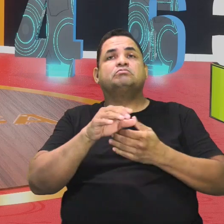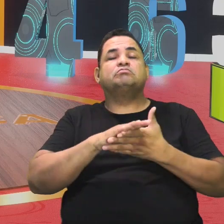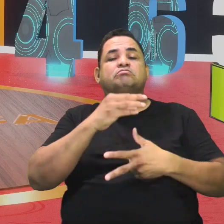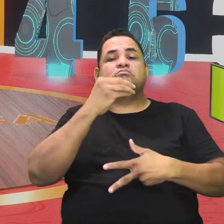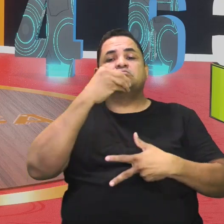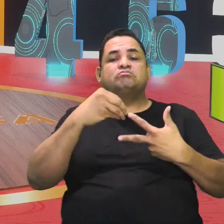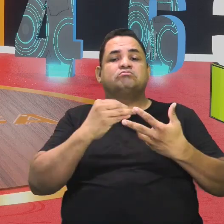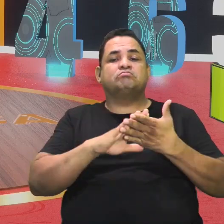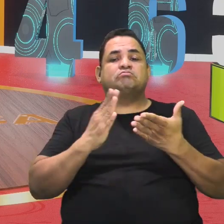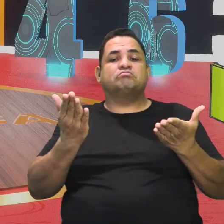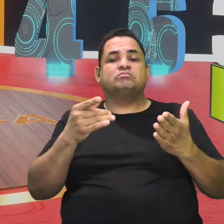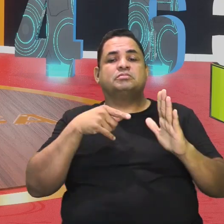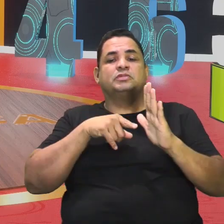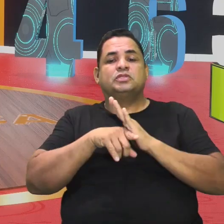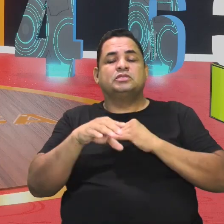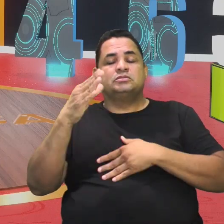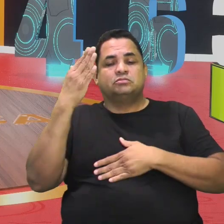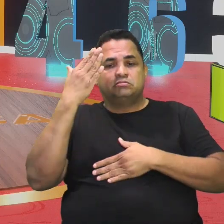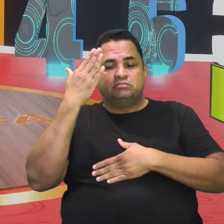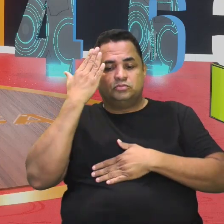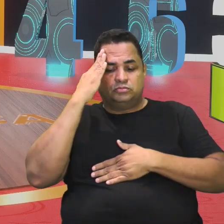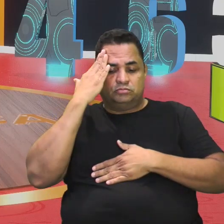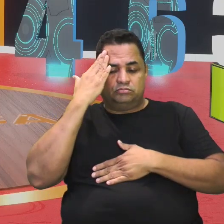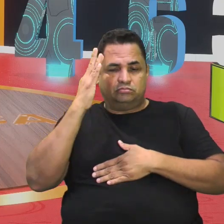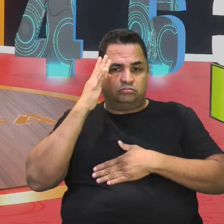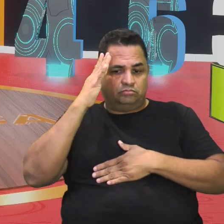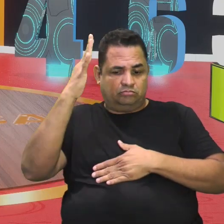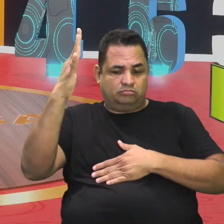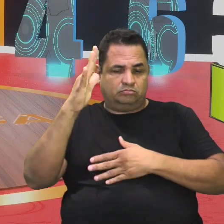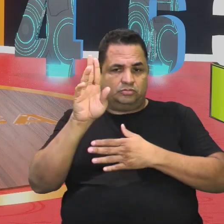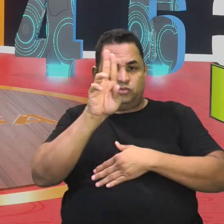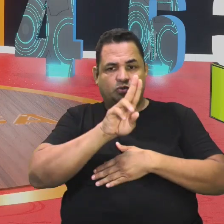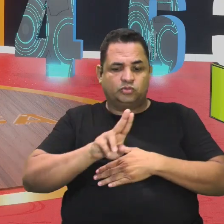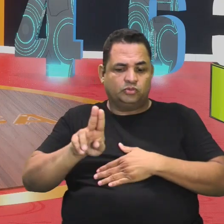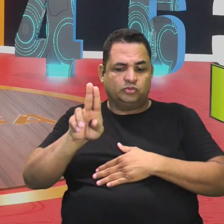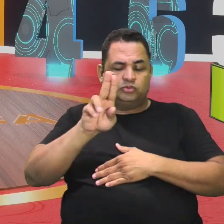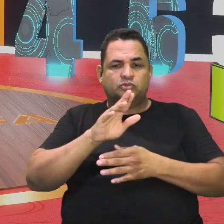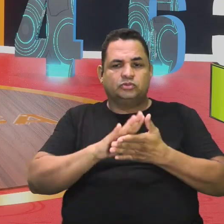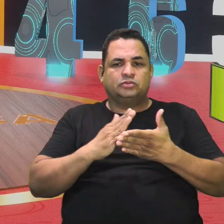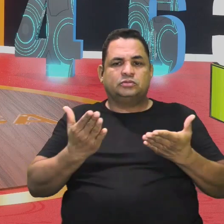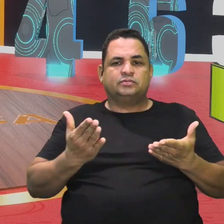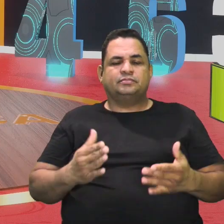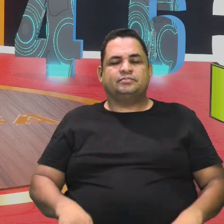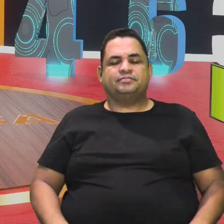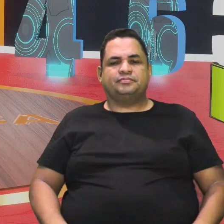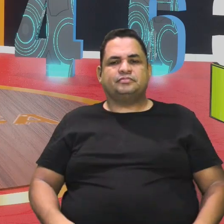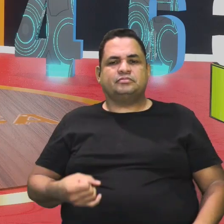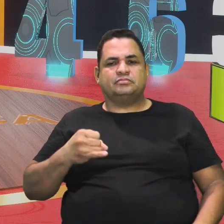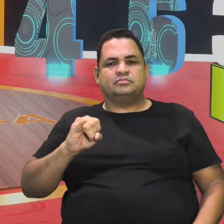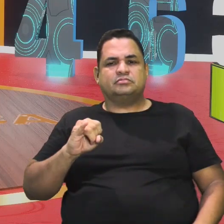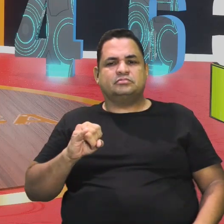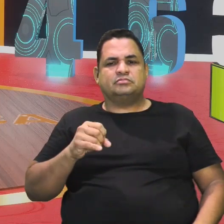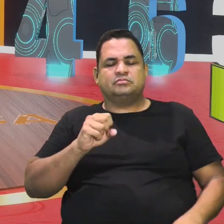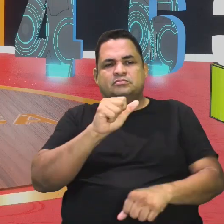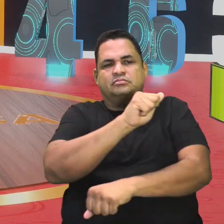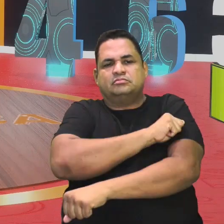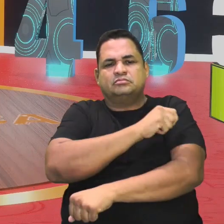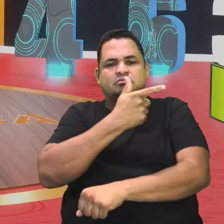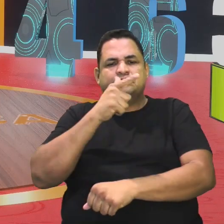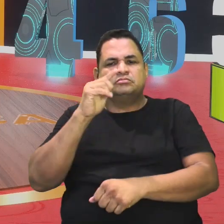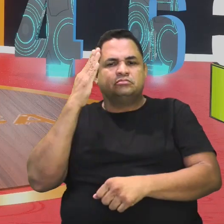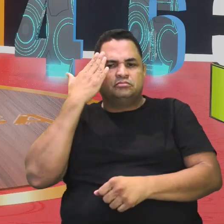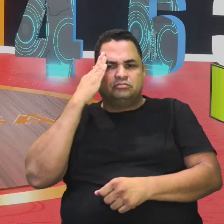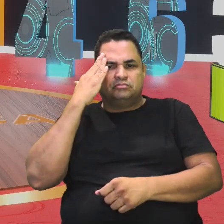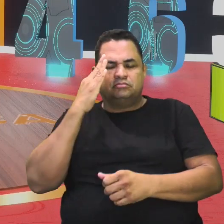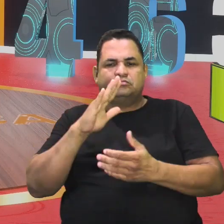aluno o entendimento teórico e a parte de aplicação. Então, se você, aluno, conseguiu entender a parte